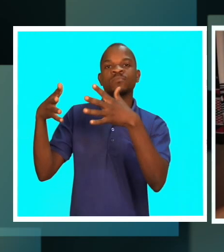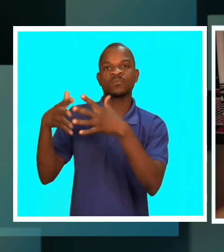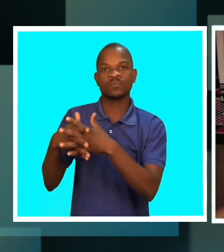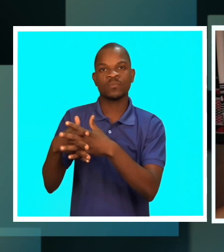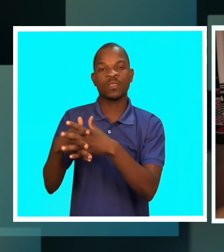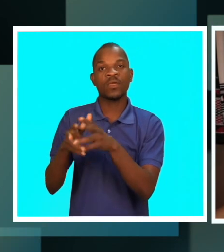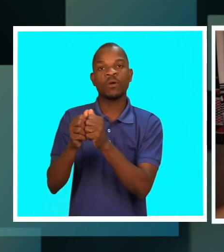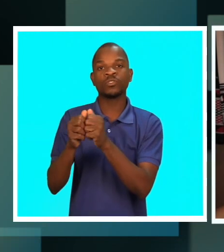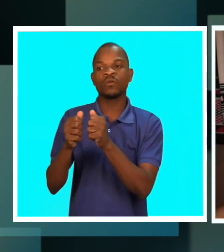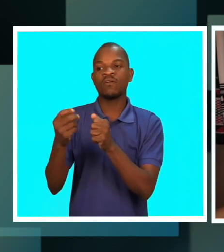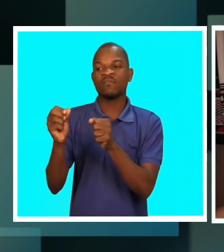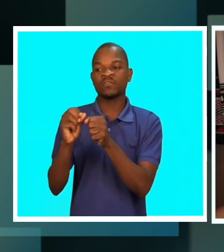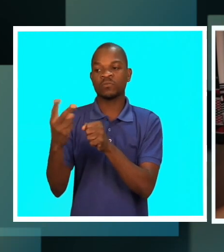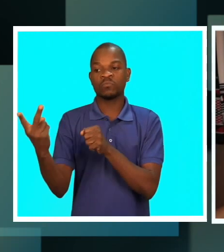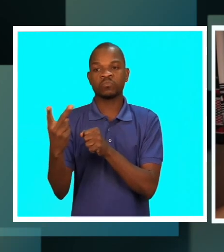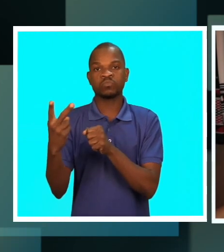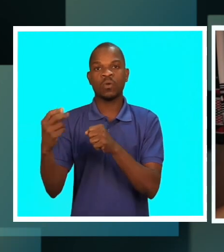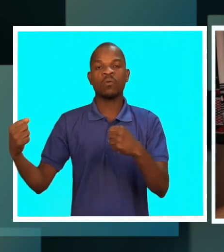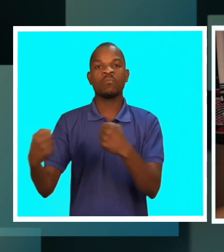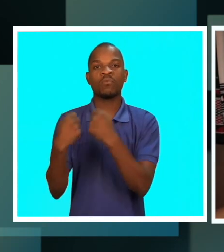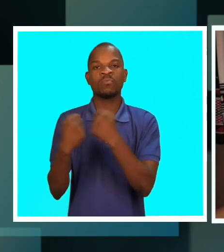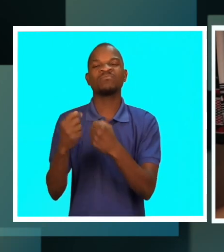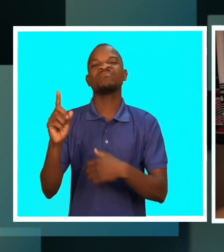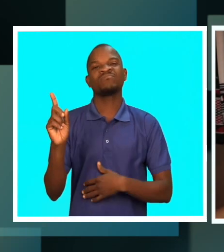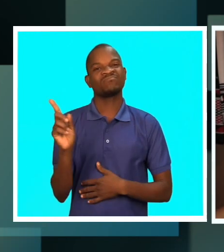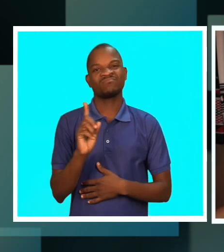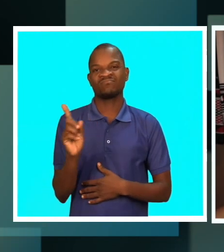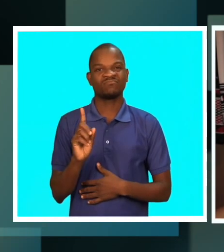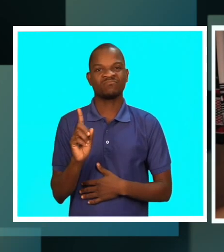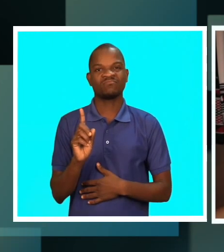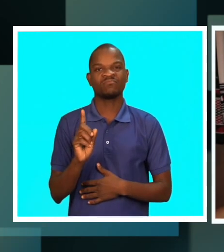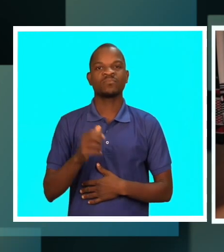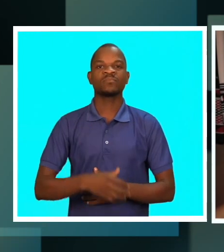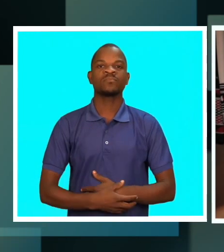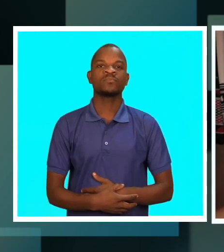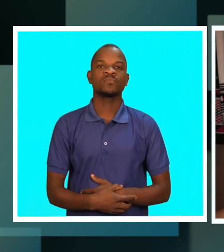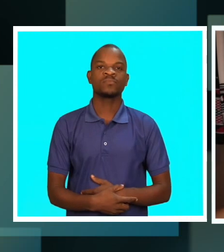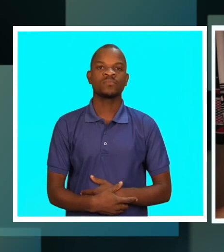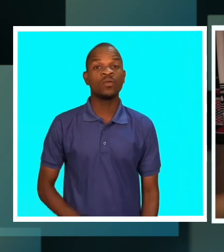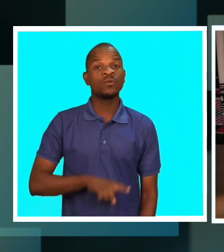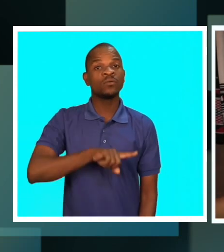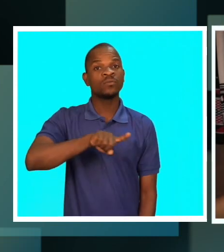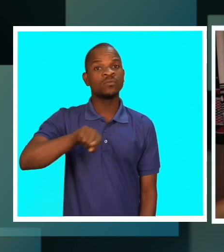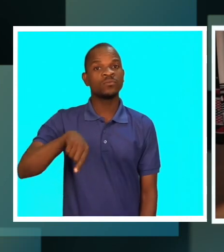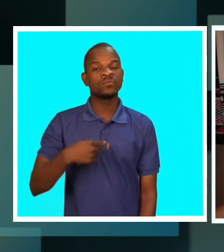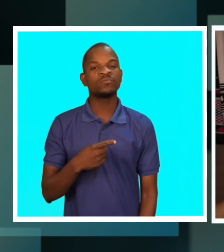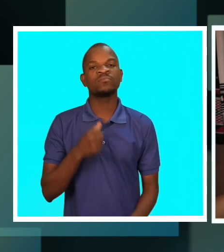a pessoa, mas também não termos que arranjar conflitos entre ele com a outra pessoa. E